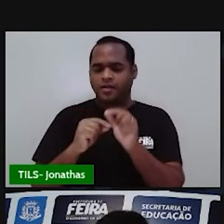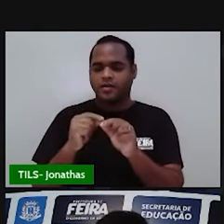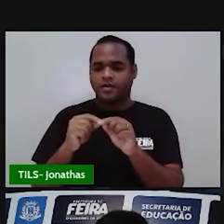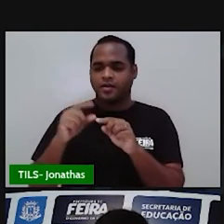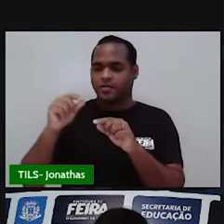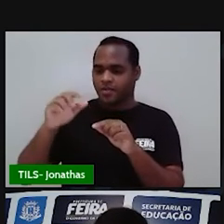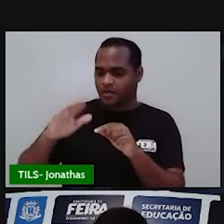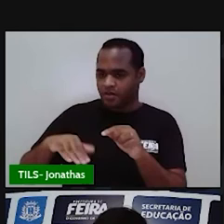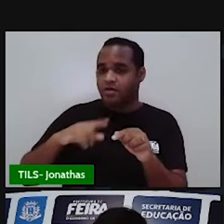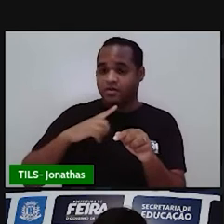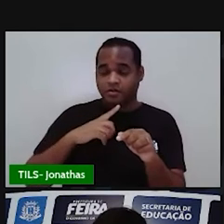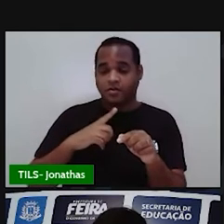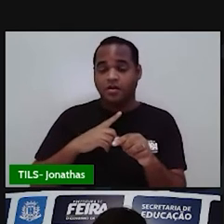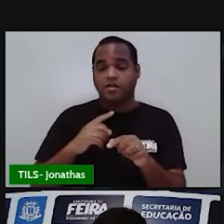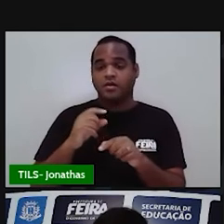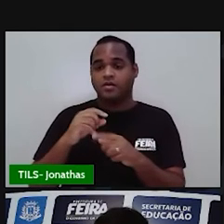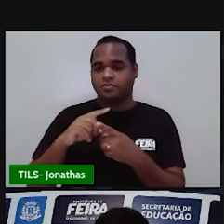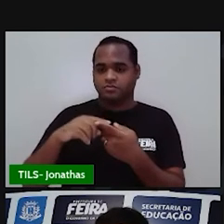gente pagar.